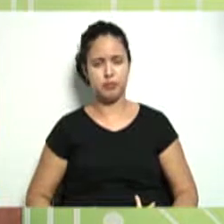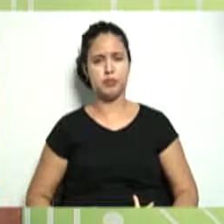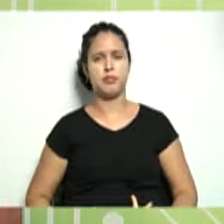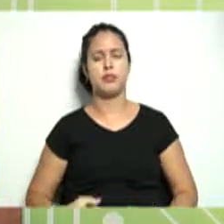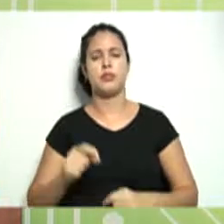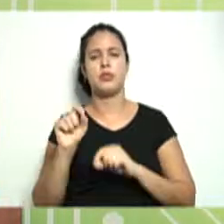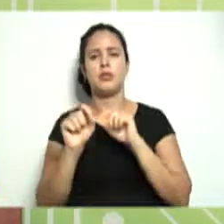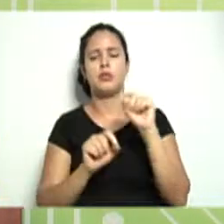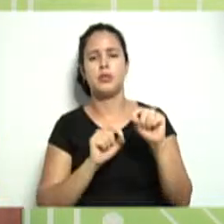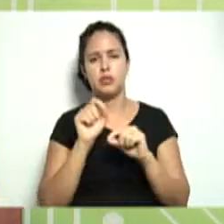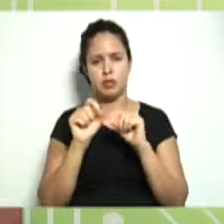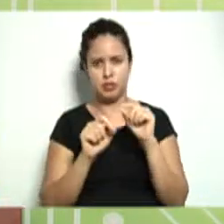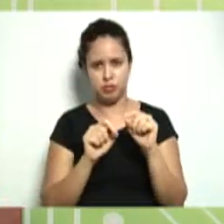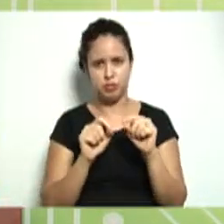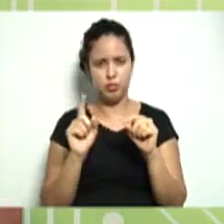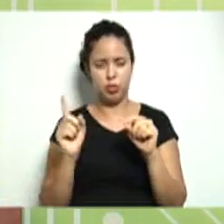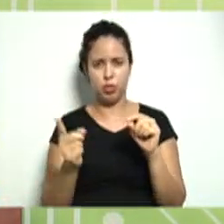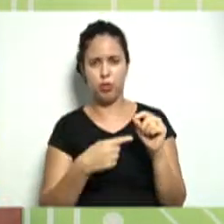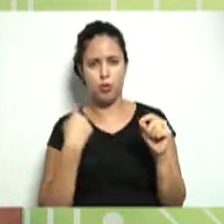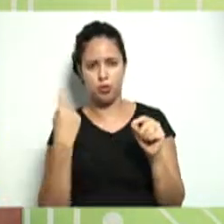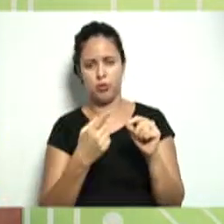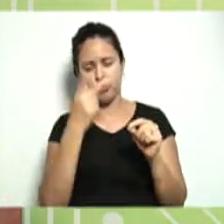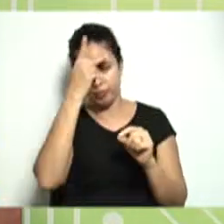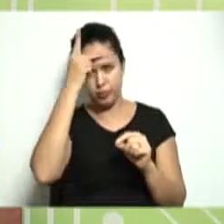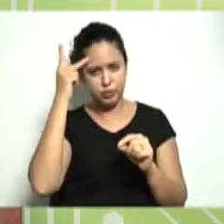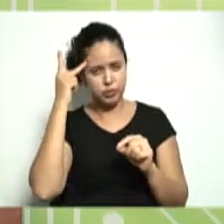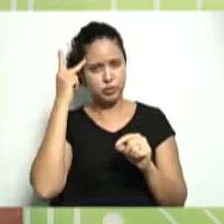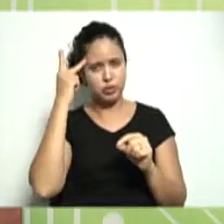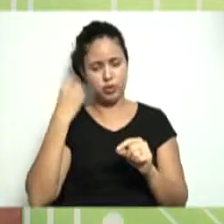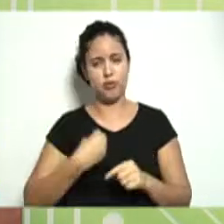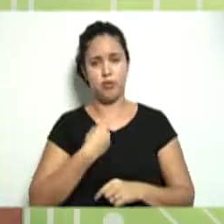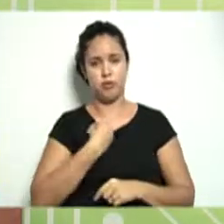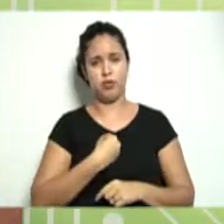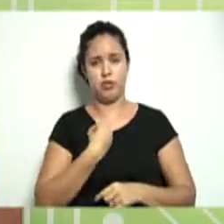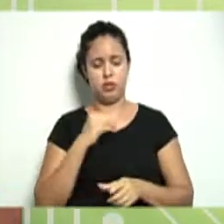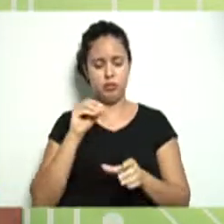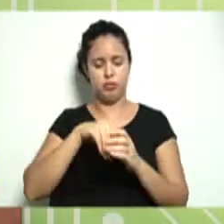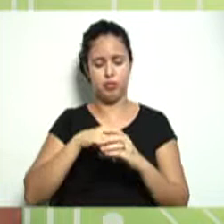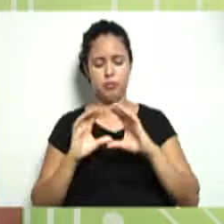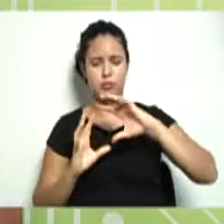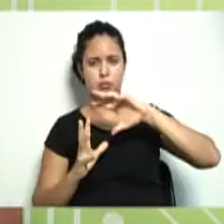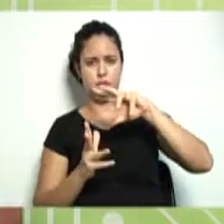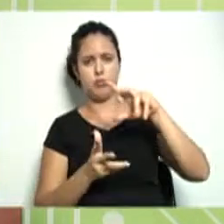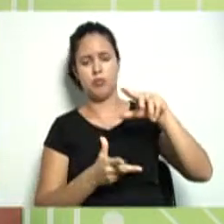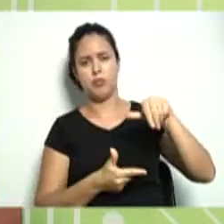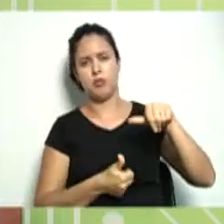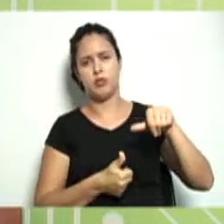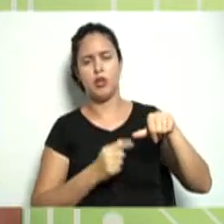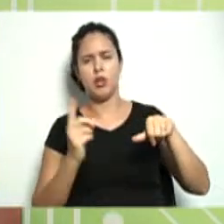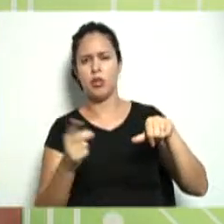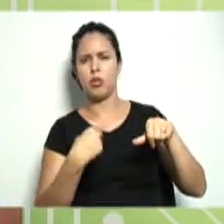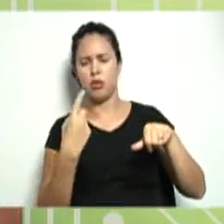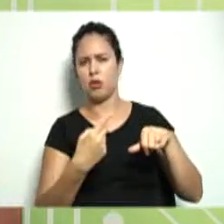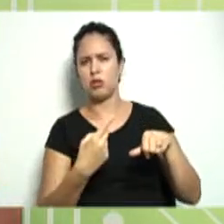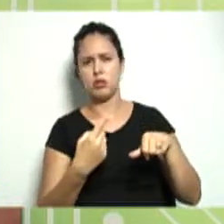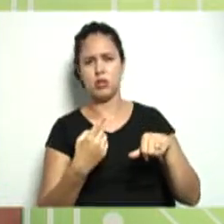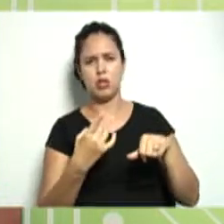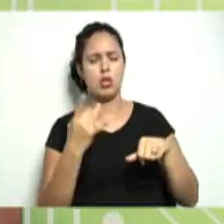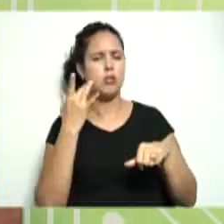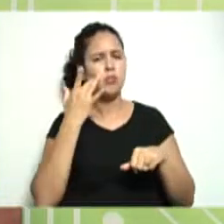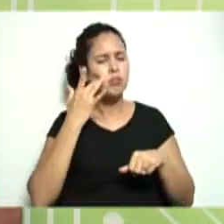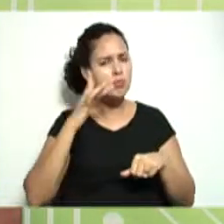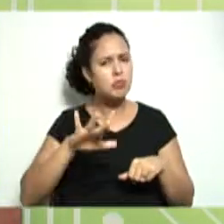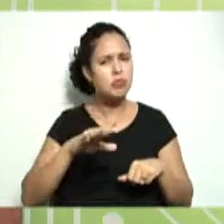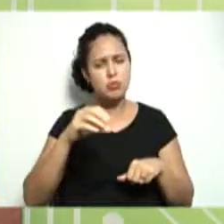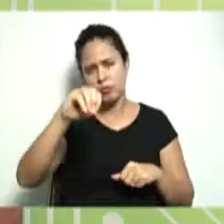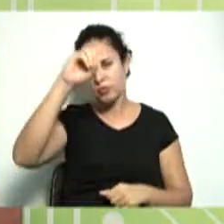durante o tempo em que nós existimos na Terra, durante a maior parte desse tempo, nós não sabíamos ler, nós não